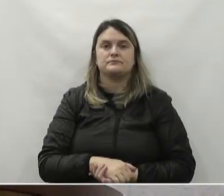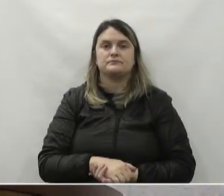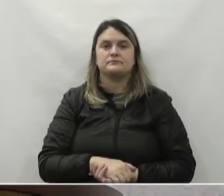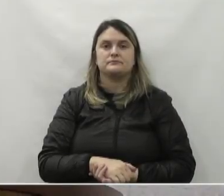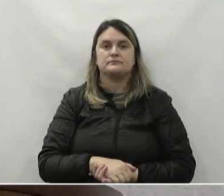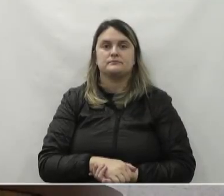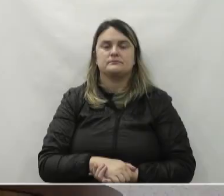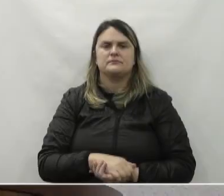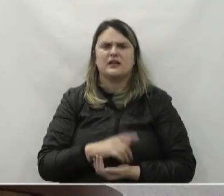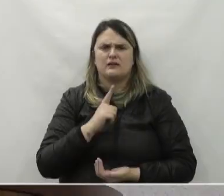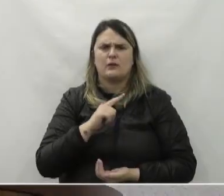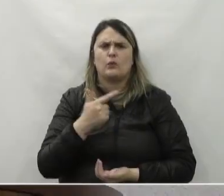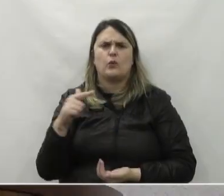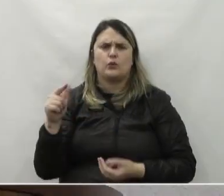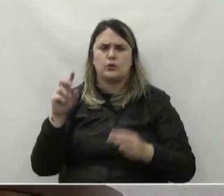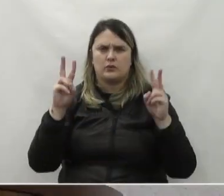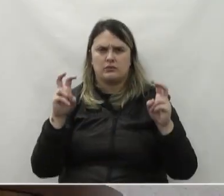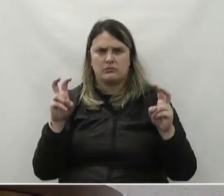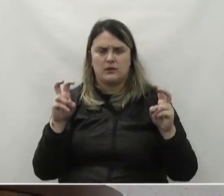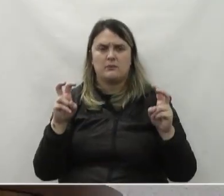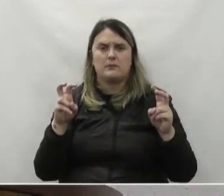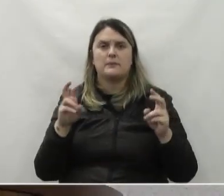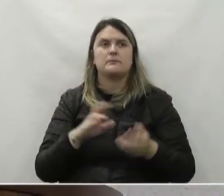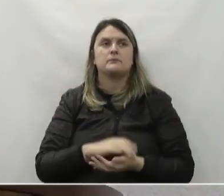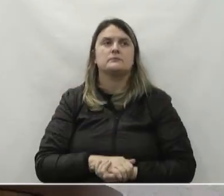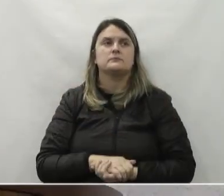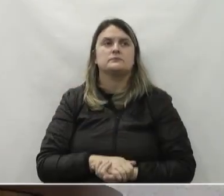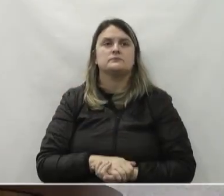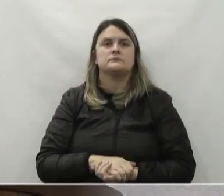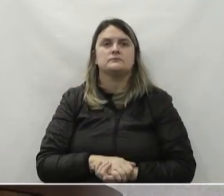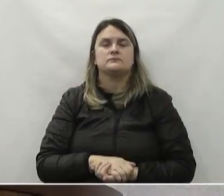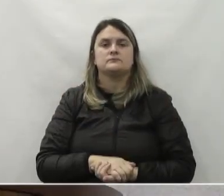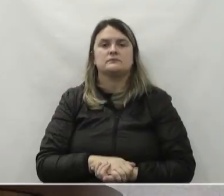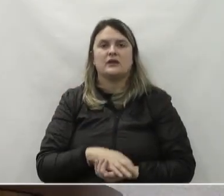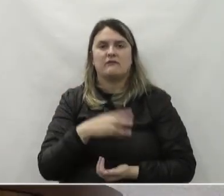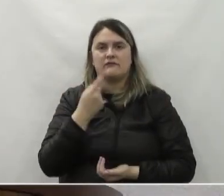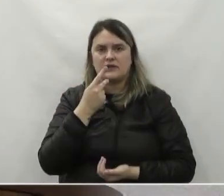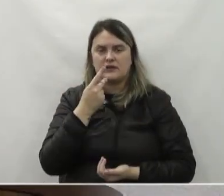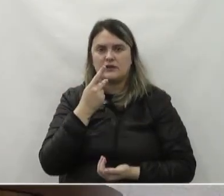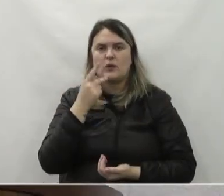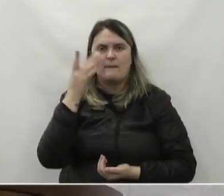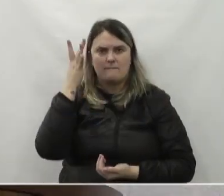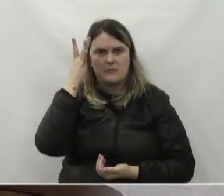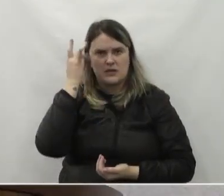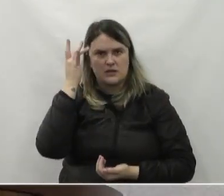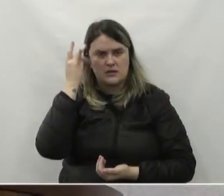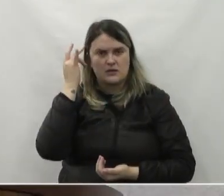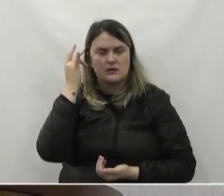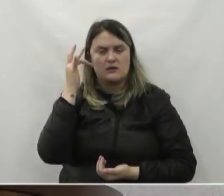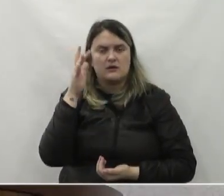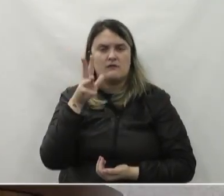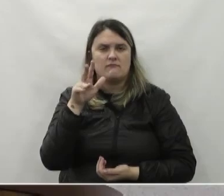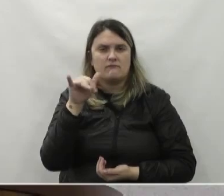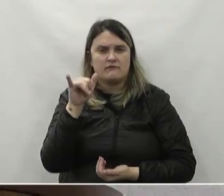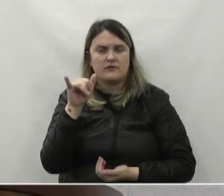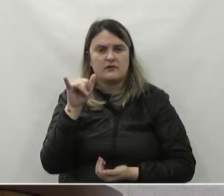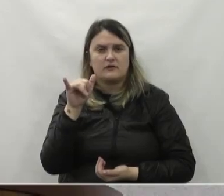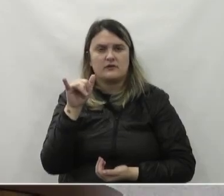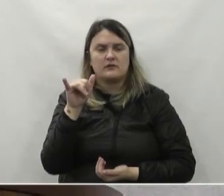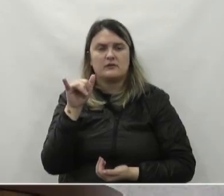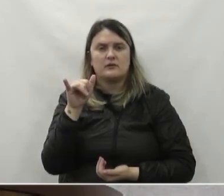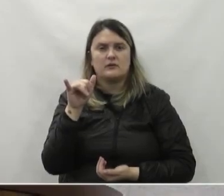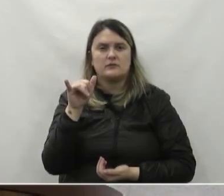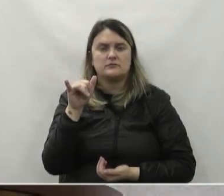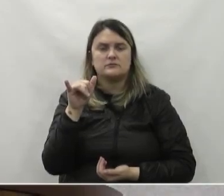Tem alguns outros assuntos aí bastante pertinentes, né, a respeito do STAR também. Amanhã a gente vai estar